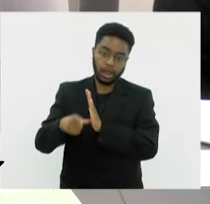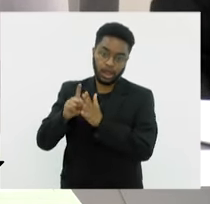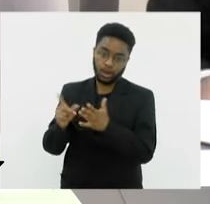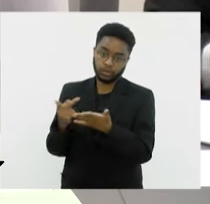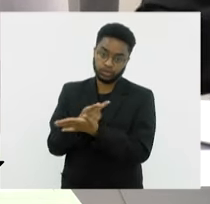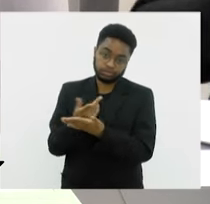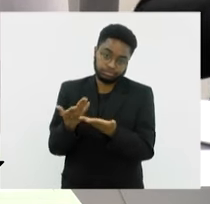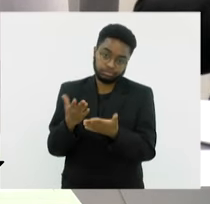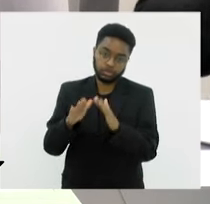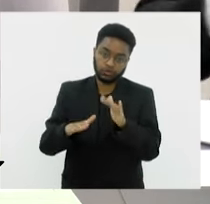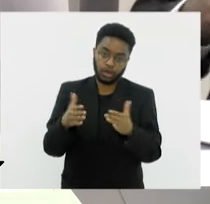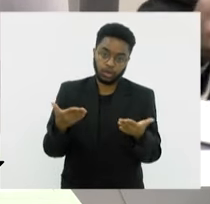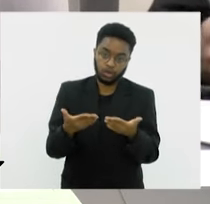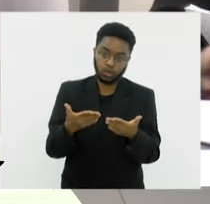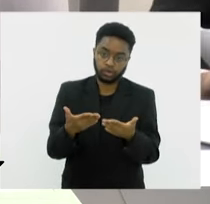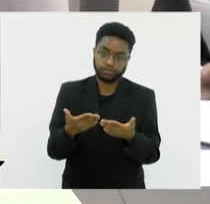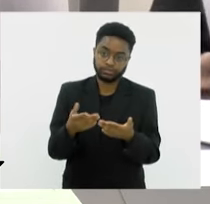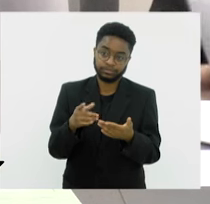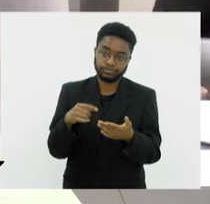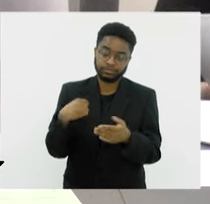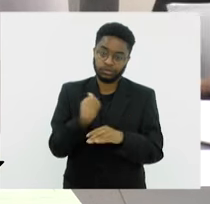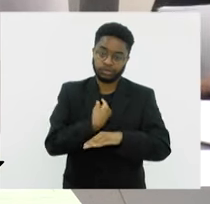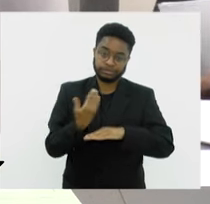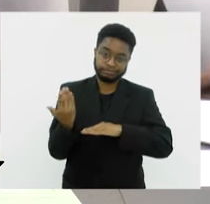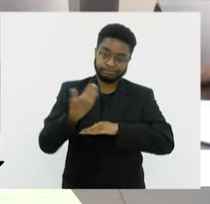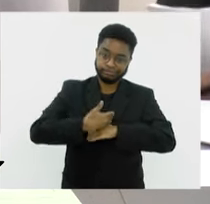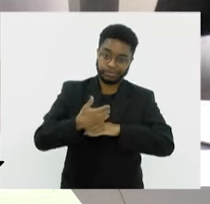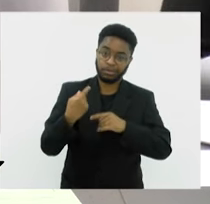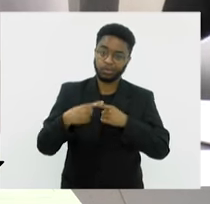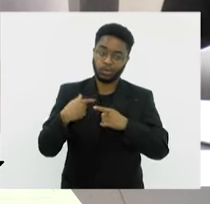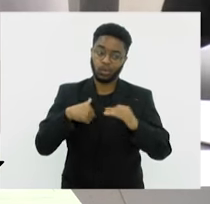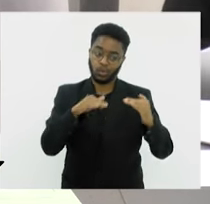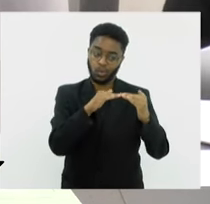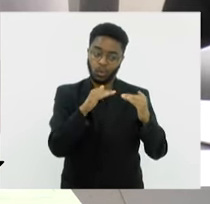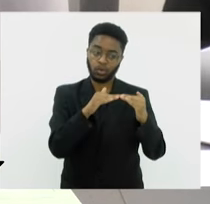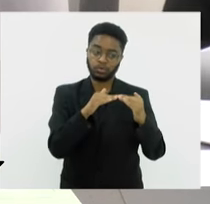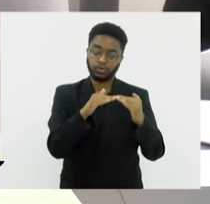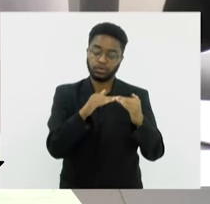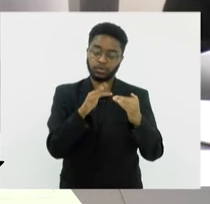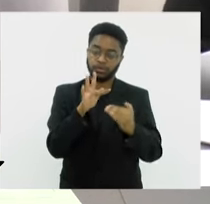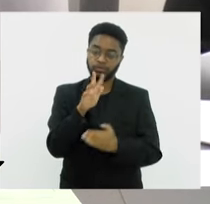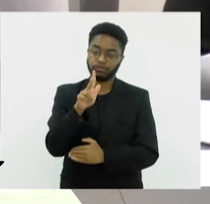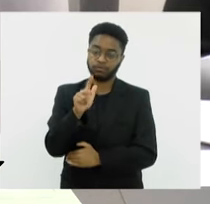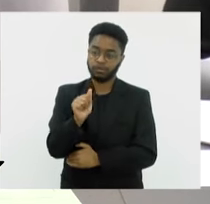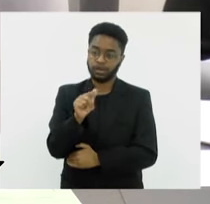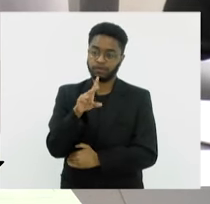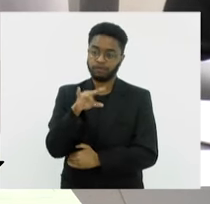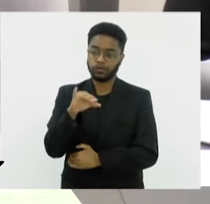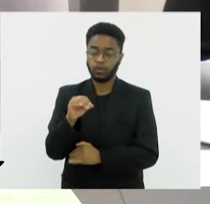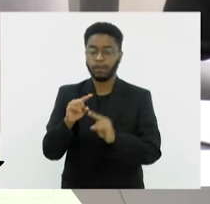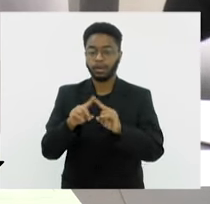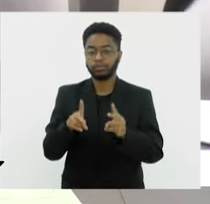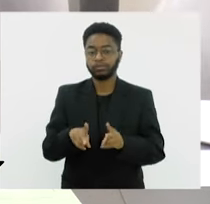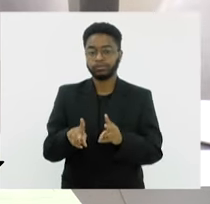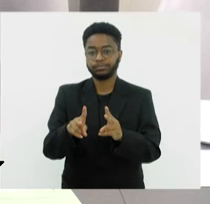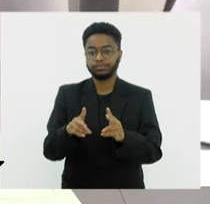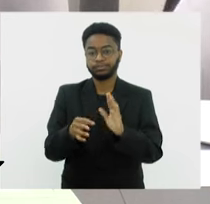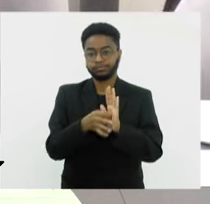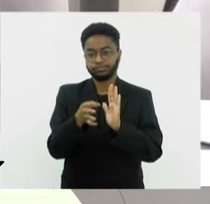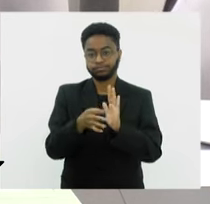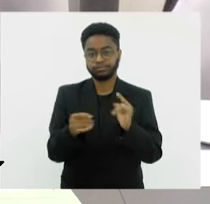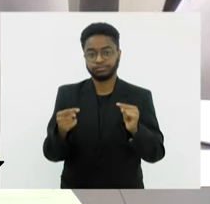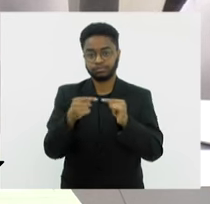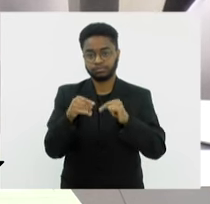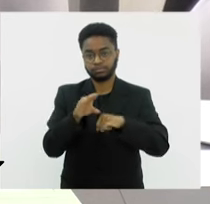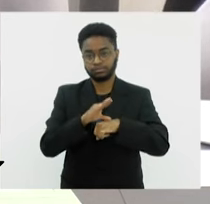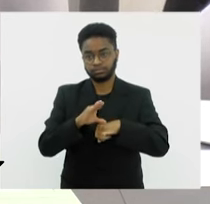que pese sairmos vencidos, deputado Serafini, que eu também me filio ao entendimento de Vossa Excelência, manter o parecer pela constitucionalidade.